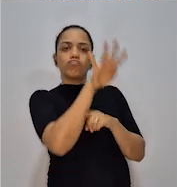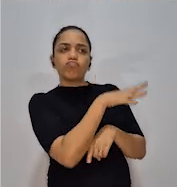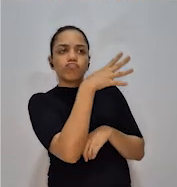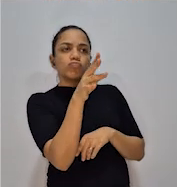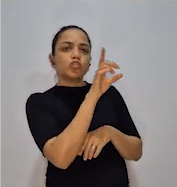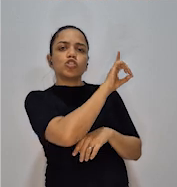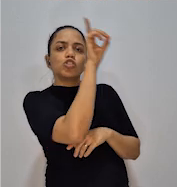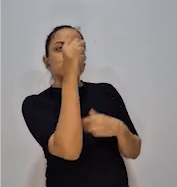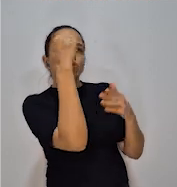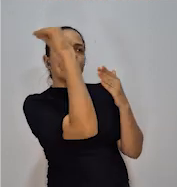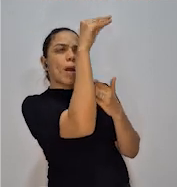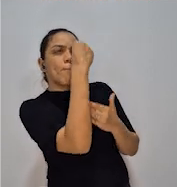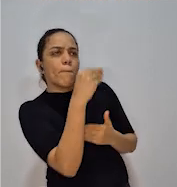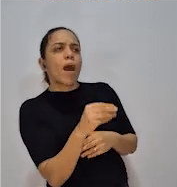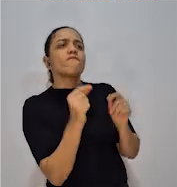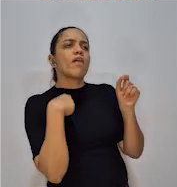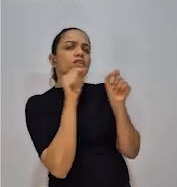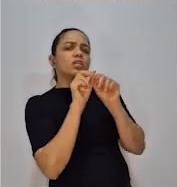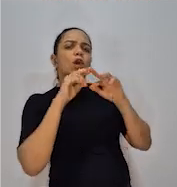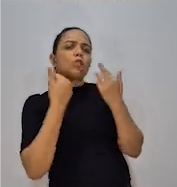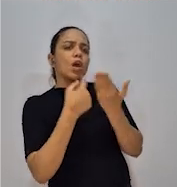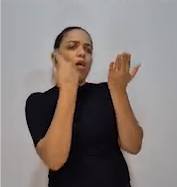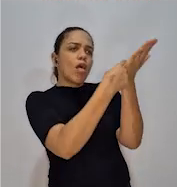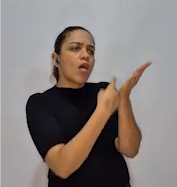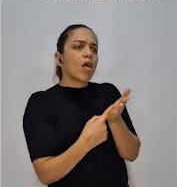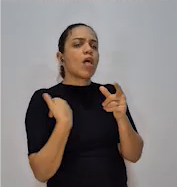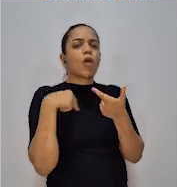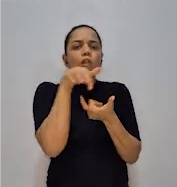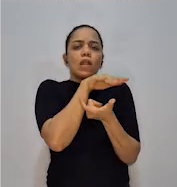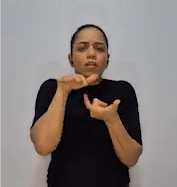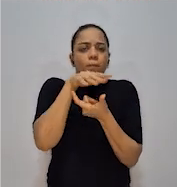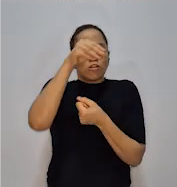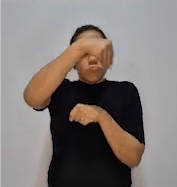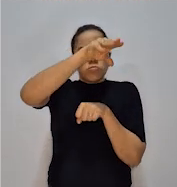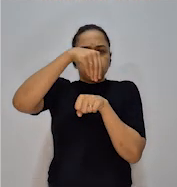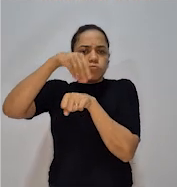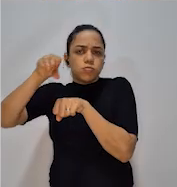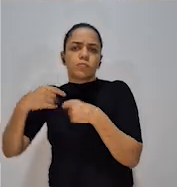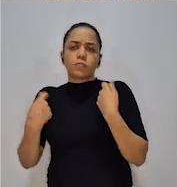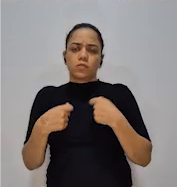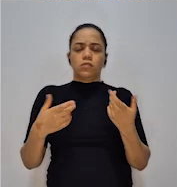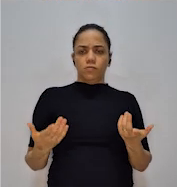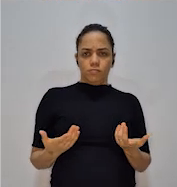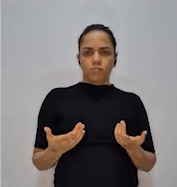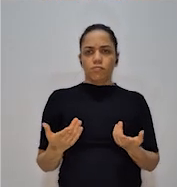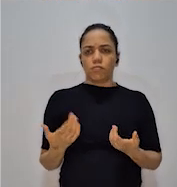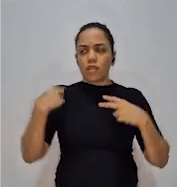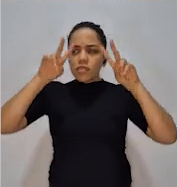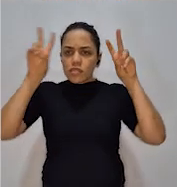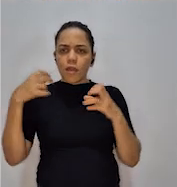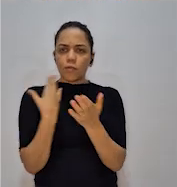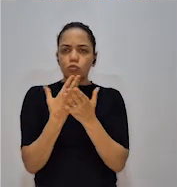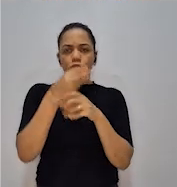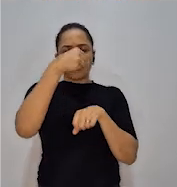mesa informações de letramento vai apoiar muito no avanço, né? Para quê? Para materializar esse tema dentro da empresa.